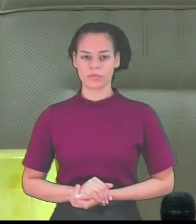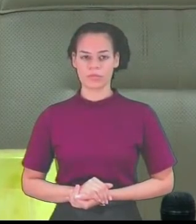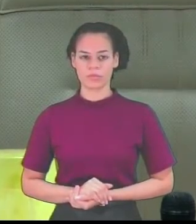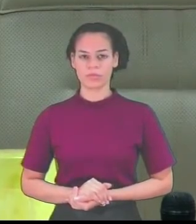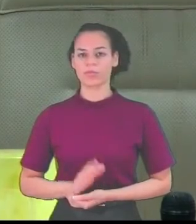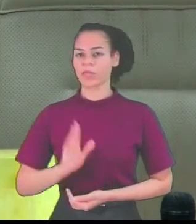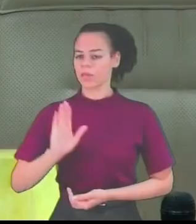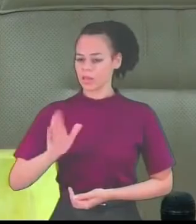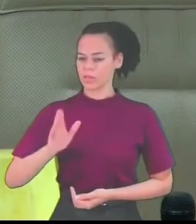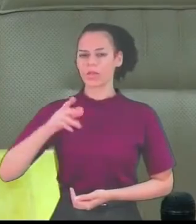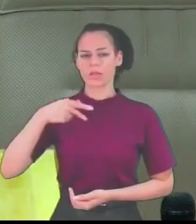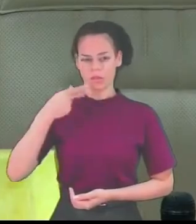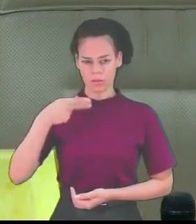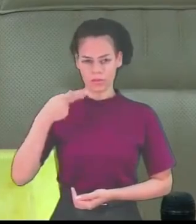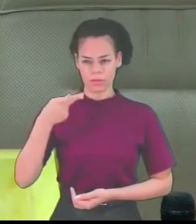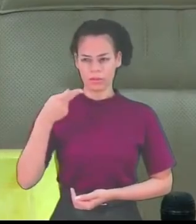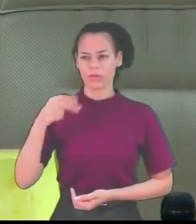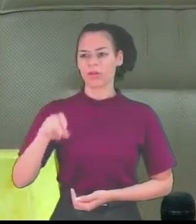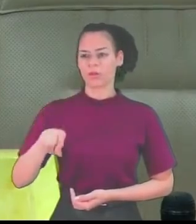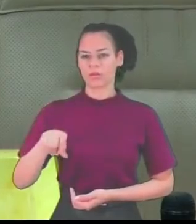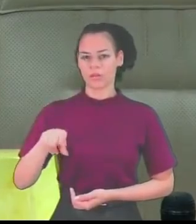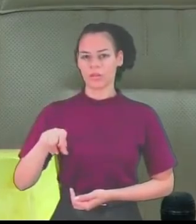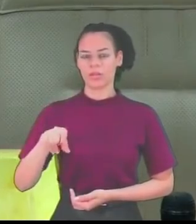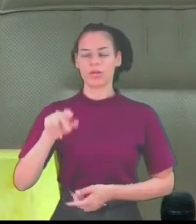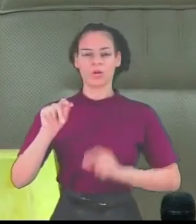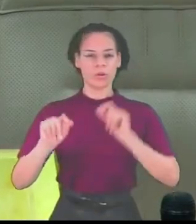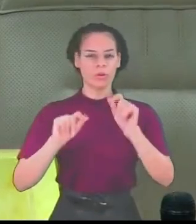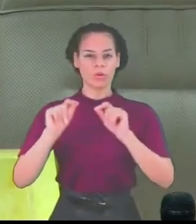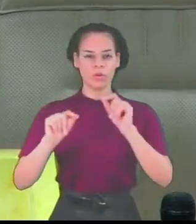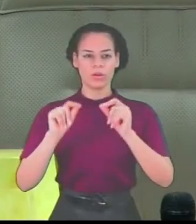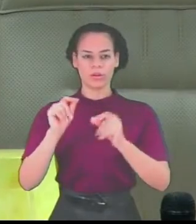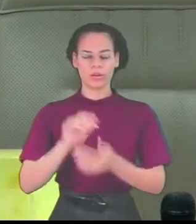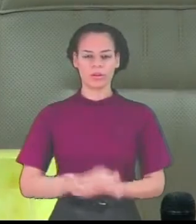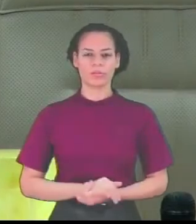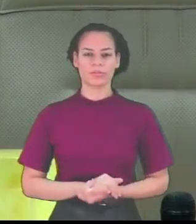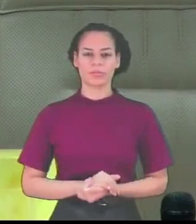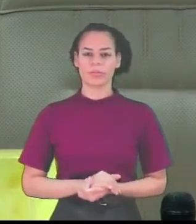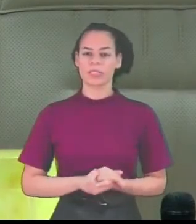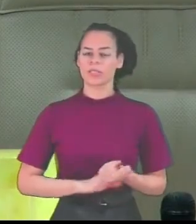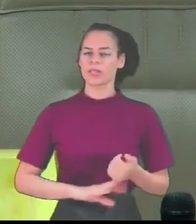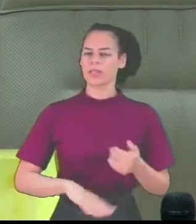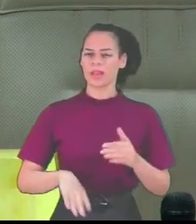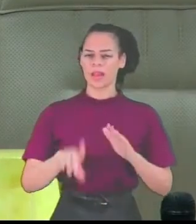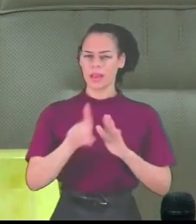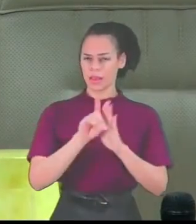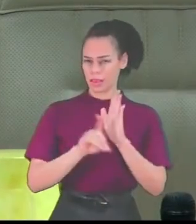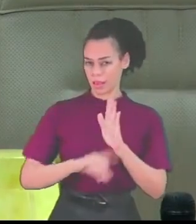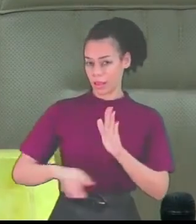e eu já falei para os irmãos e na década de 80